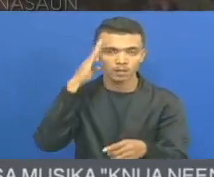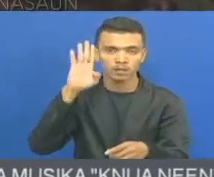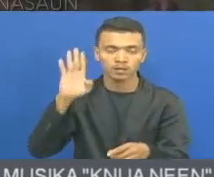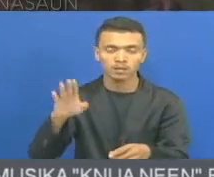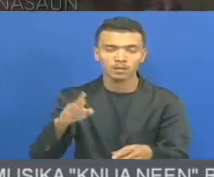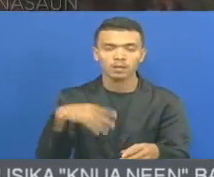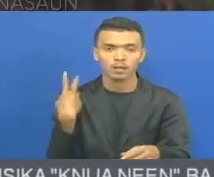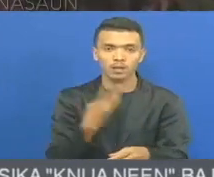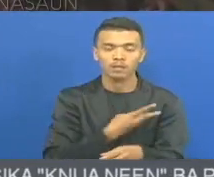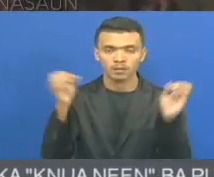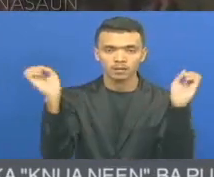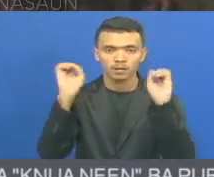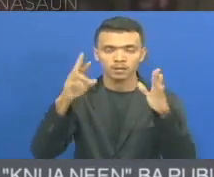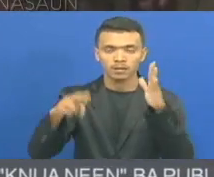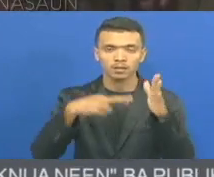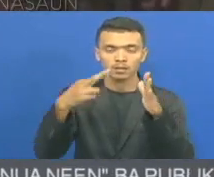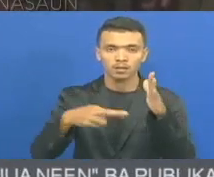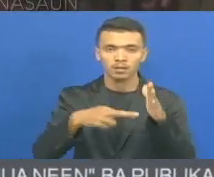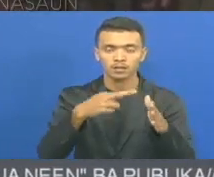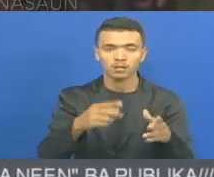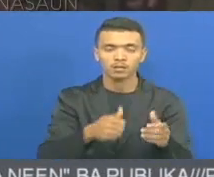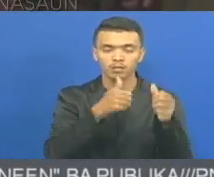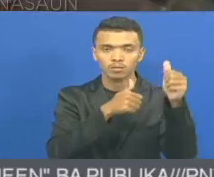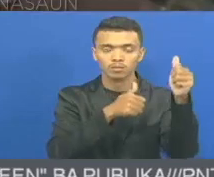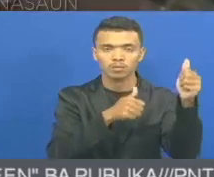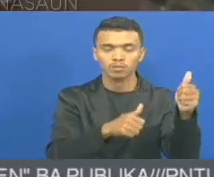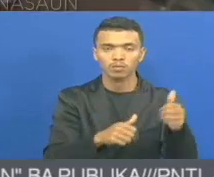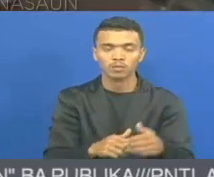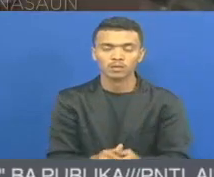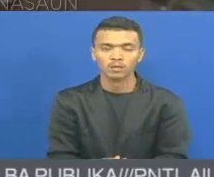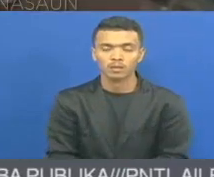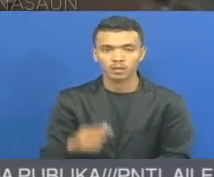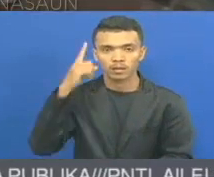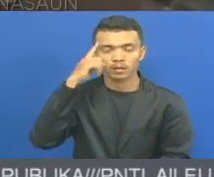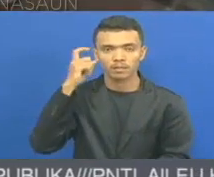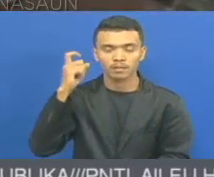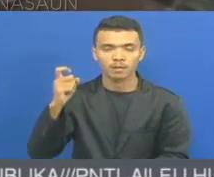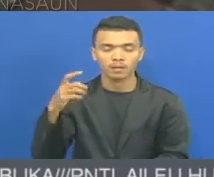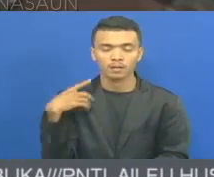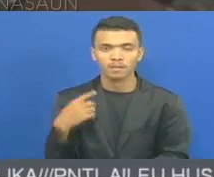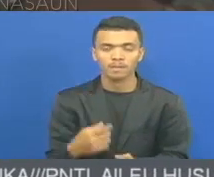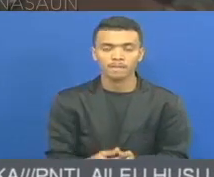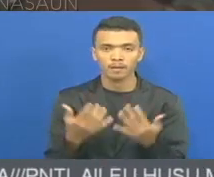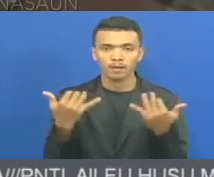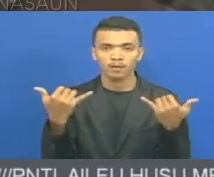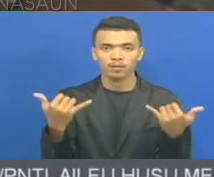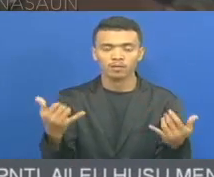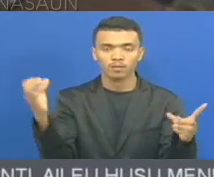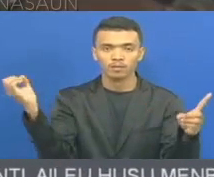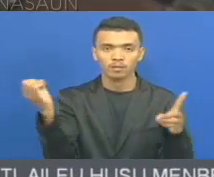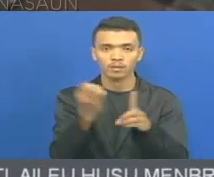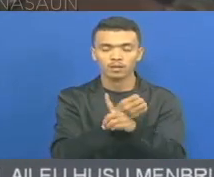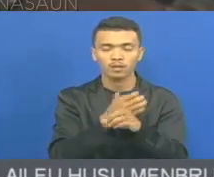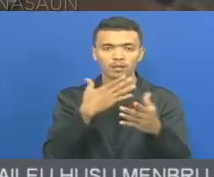ia matar a nida, mas a tu guia a mim foi esclarecimento, também, né, mas a hoje, a oportunidade de